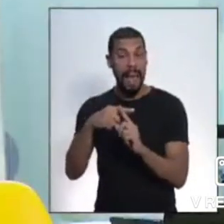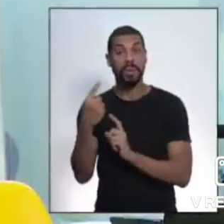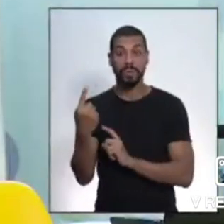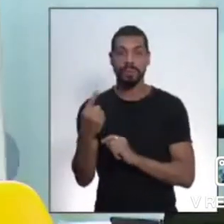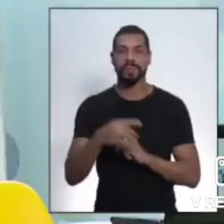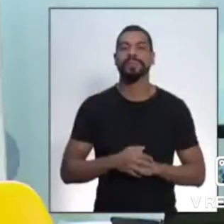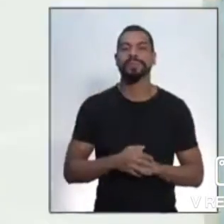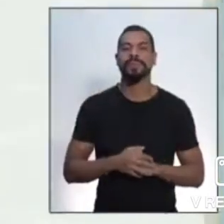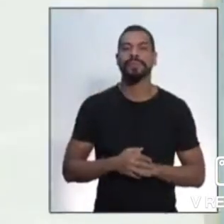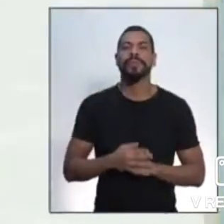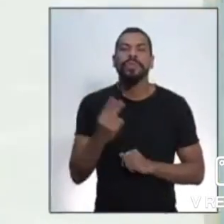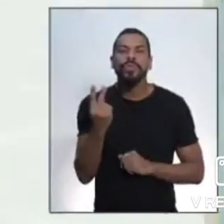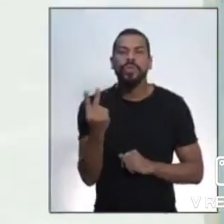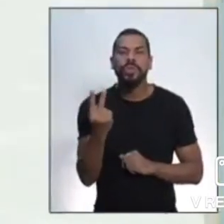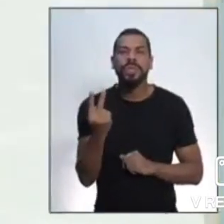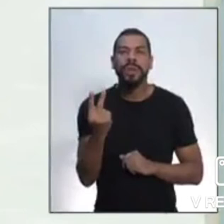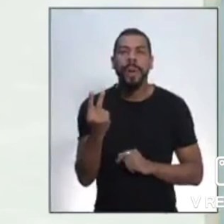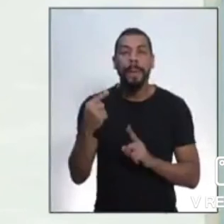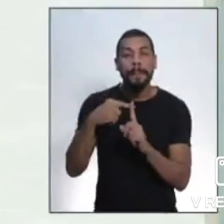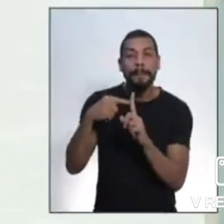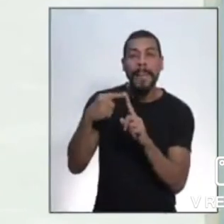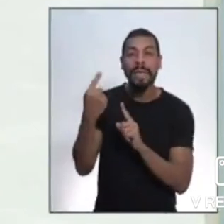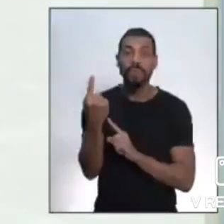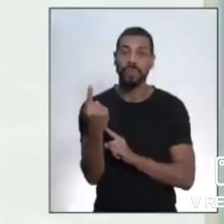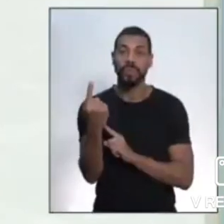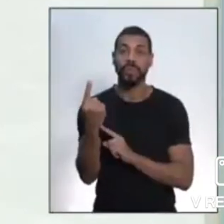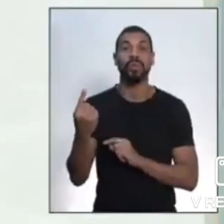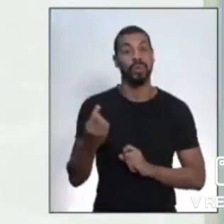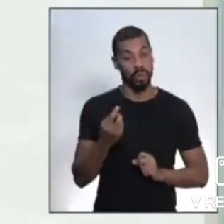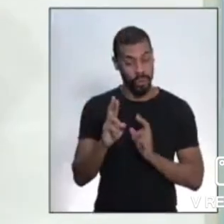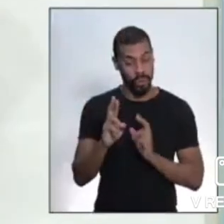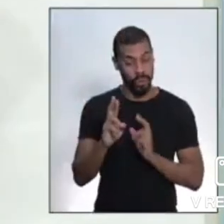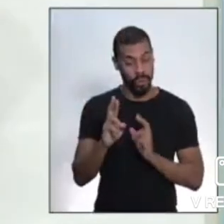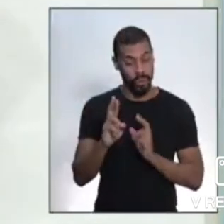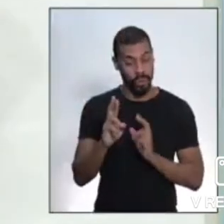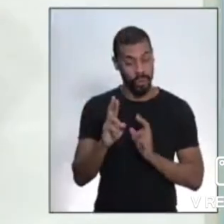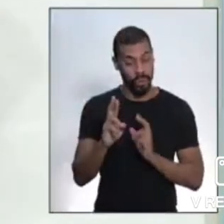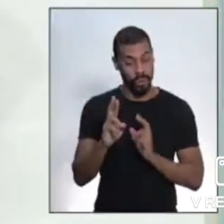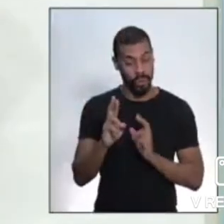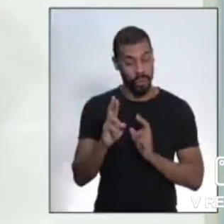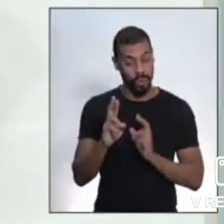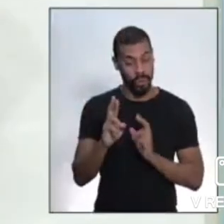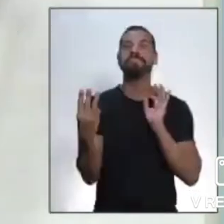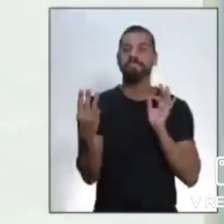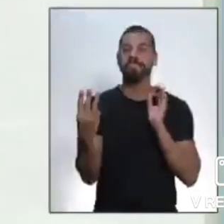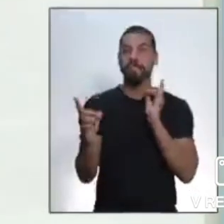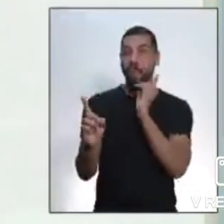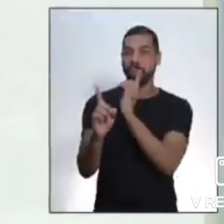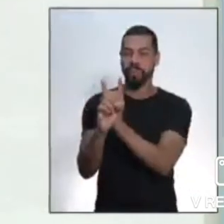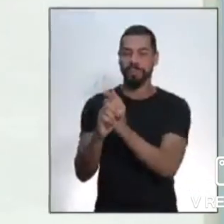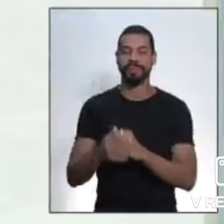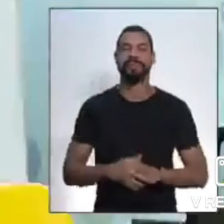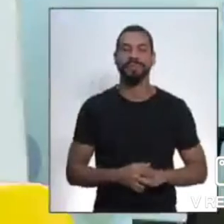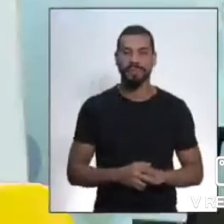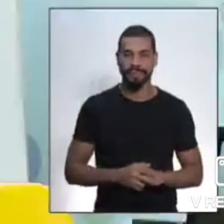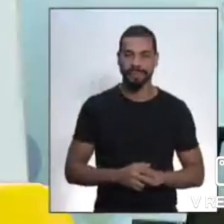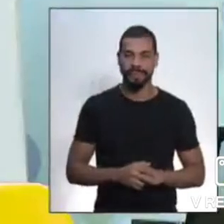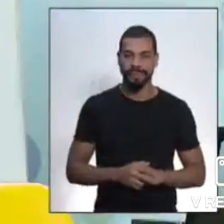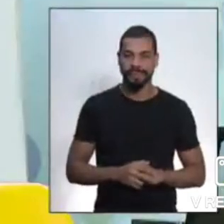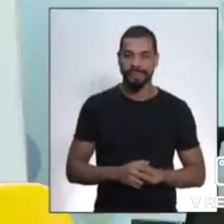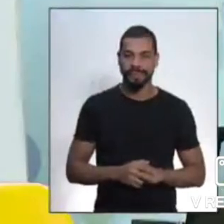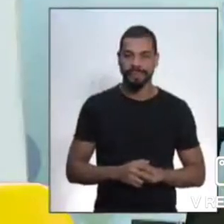1, 2. Mais 1, 3. Encontrei o primeiro termo. Encontrei o primeiro